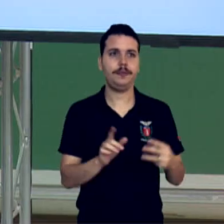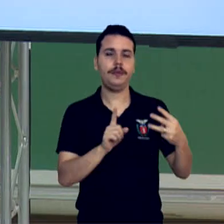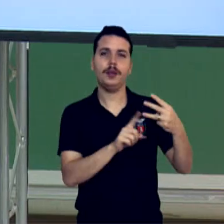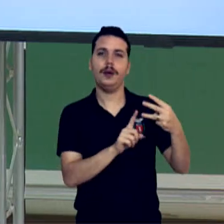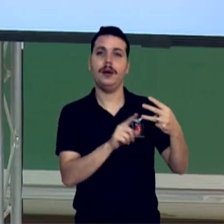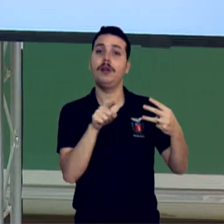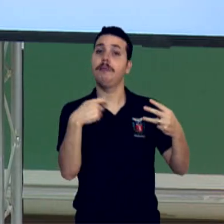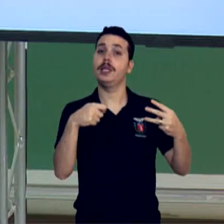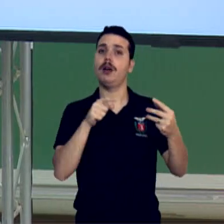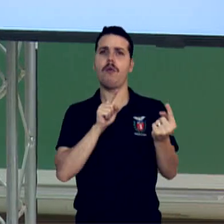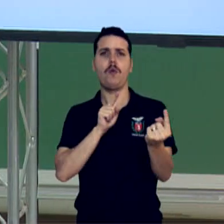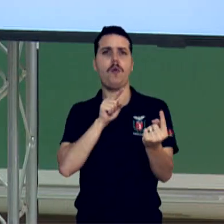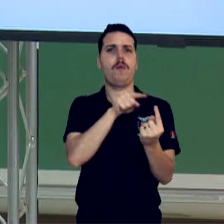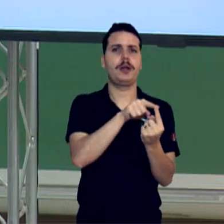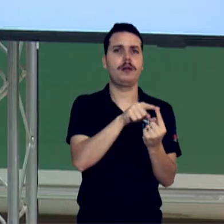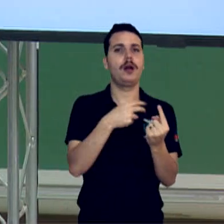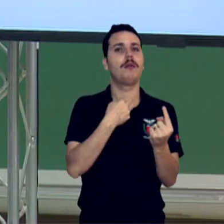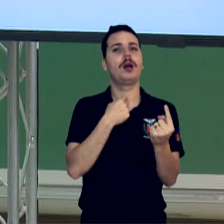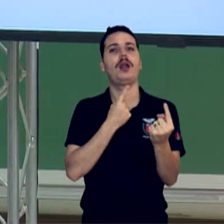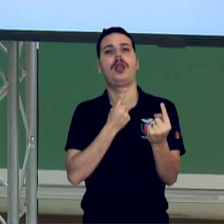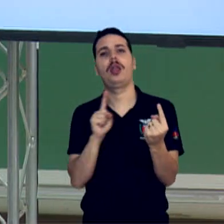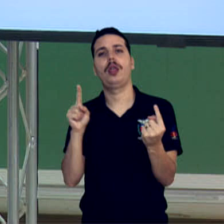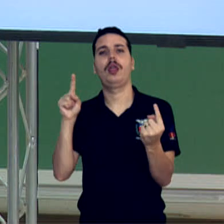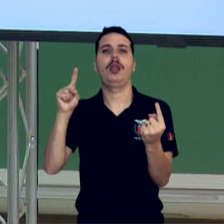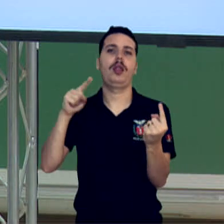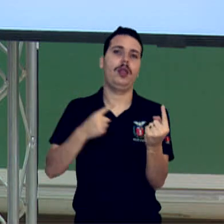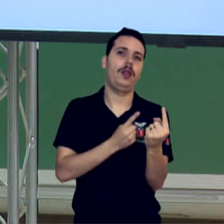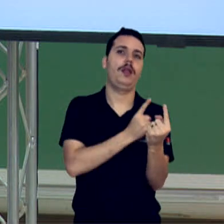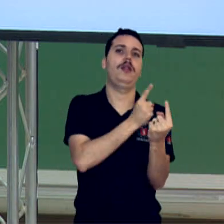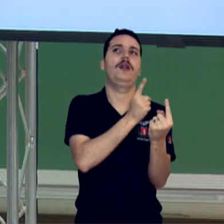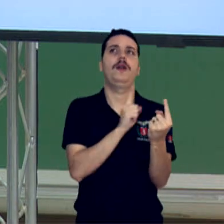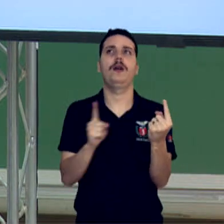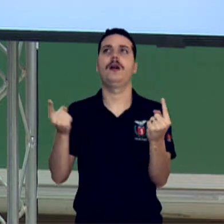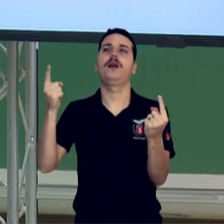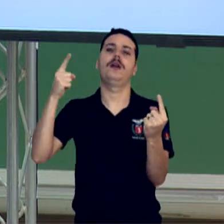ao ponto. Então, você não vai ficar ali